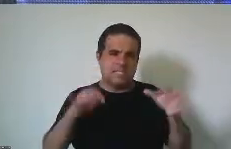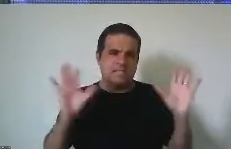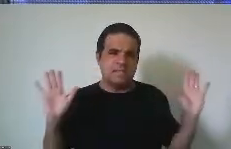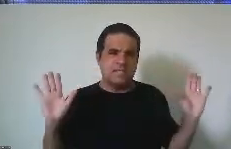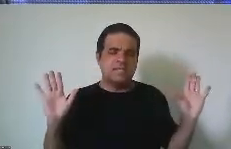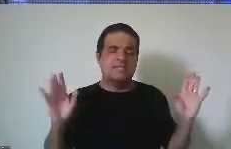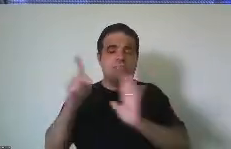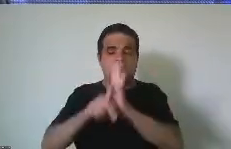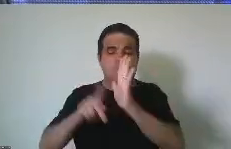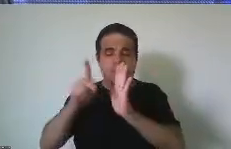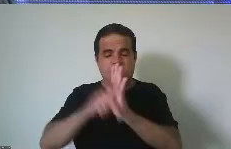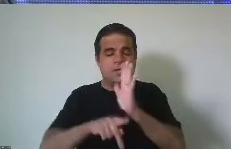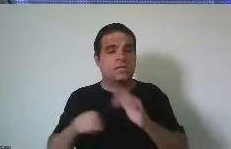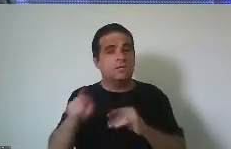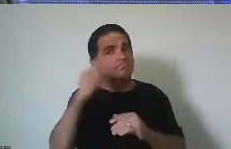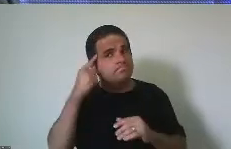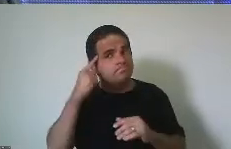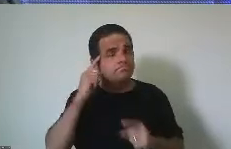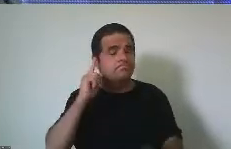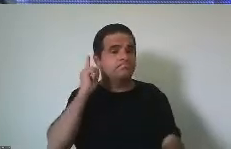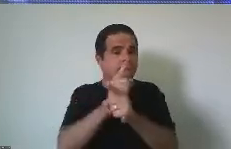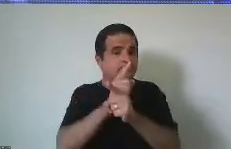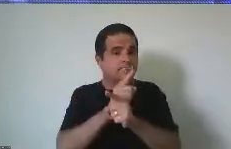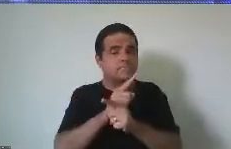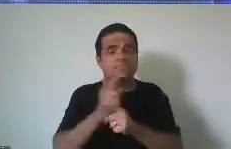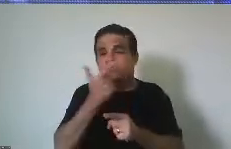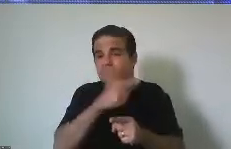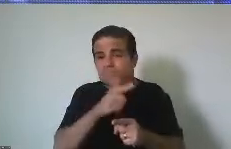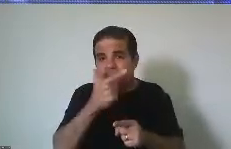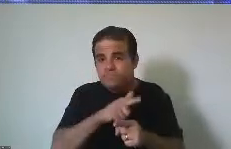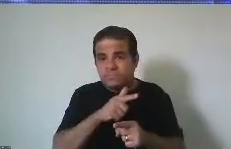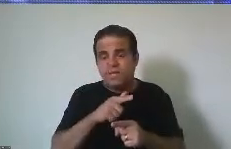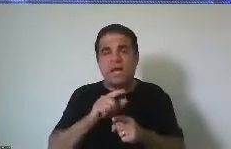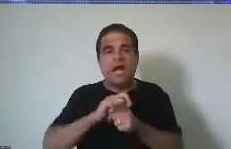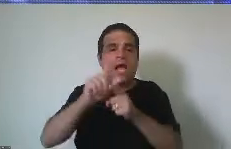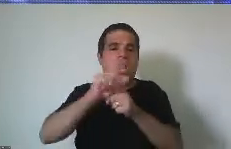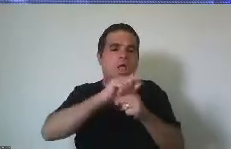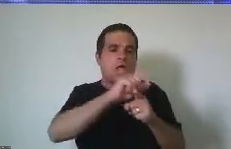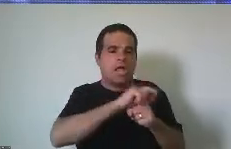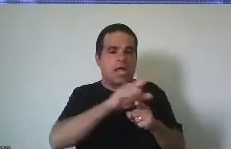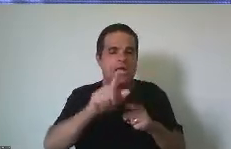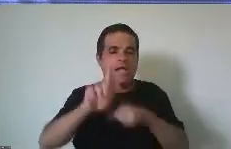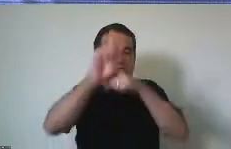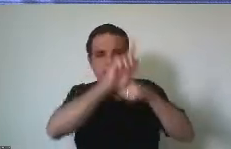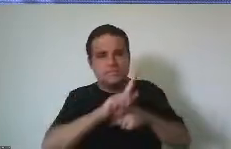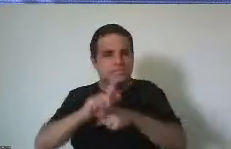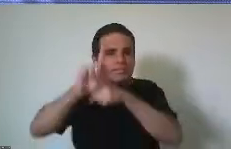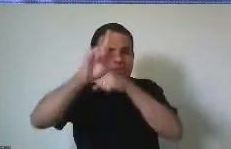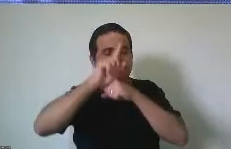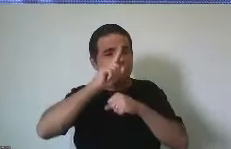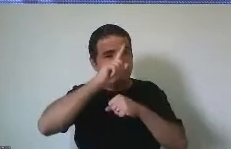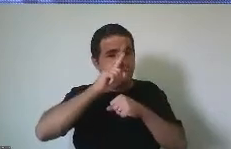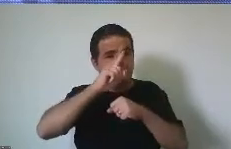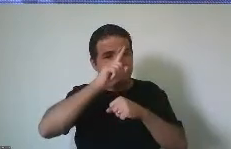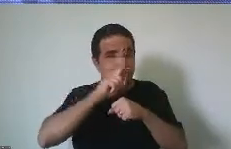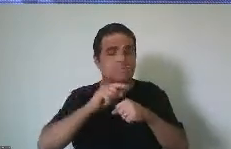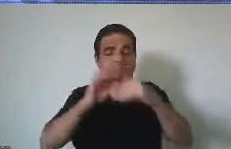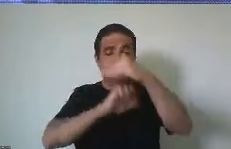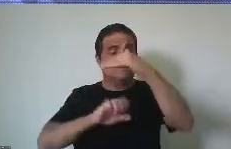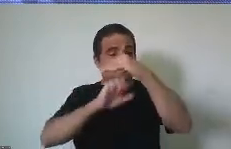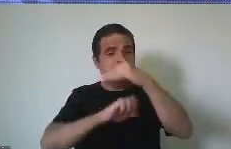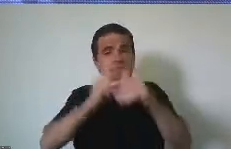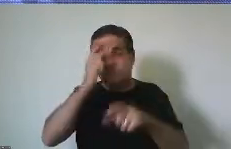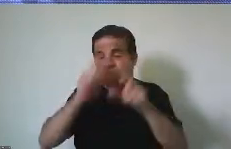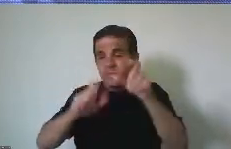se você identifica e consegue alocar a digestão do risco na empresa na pessoa